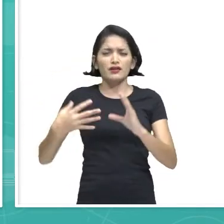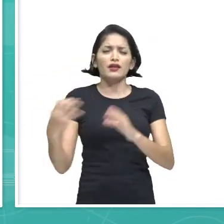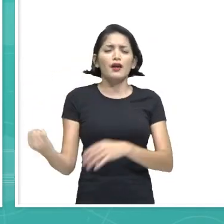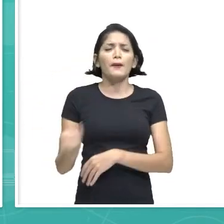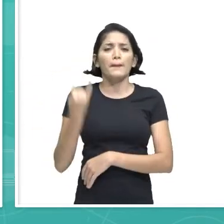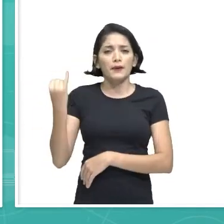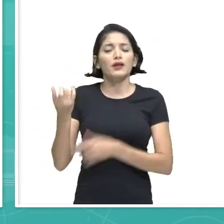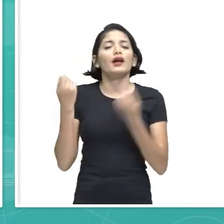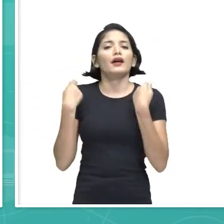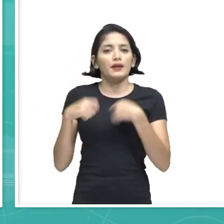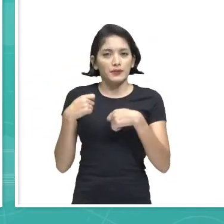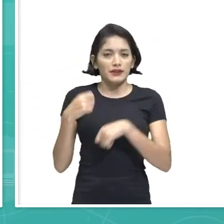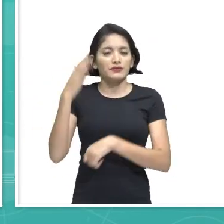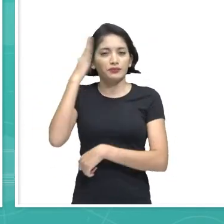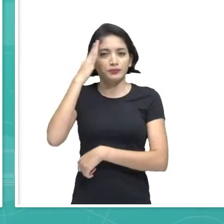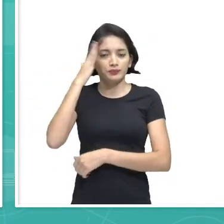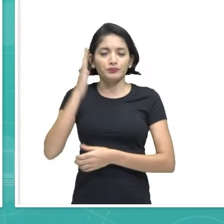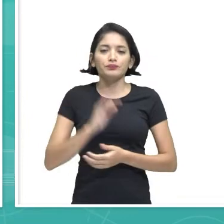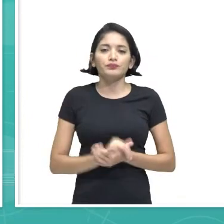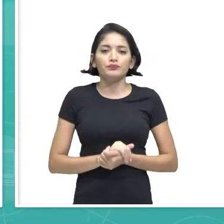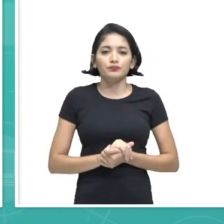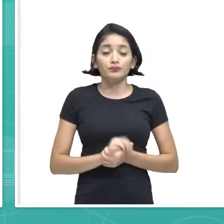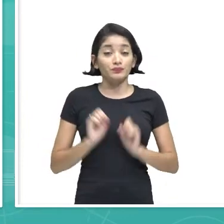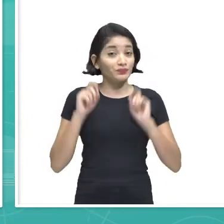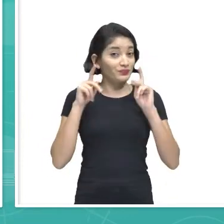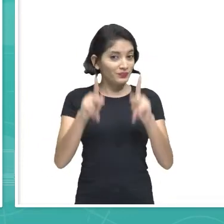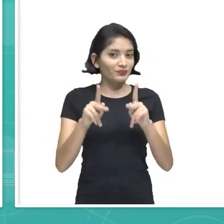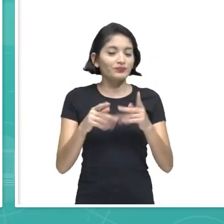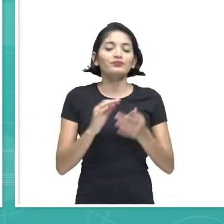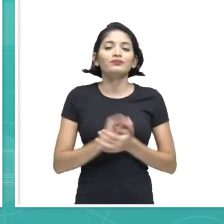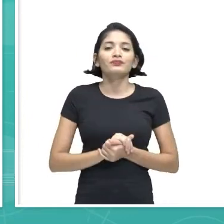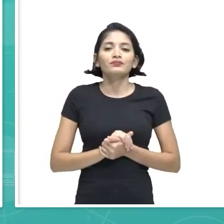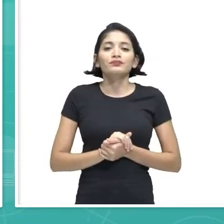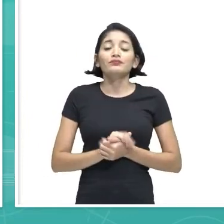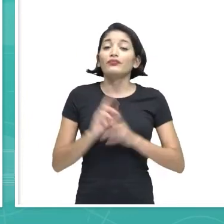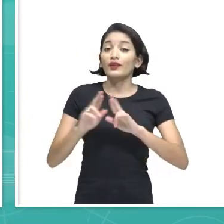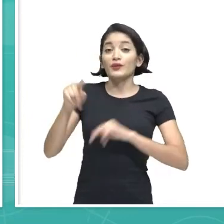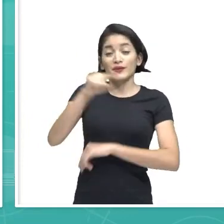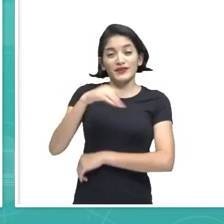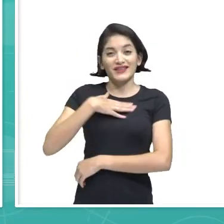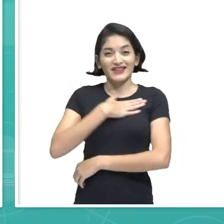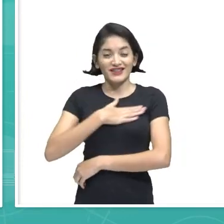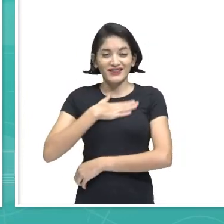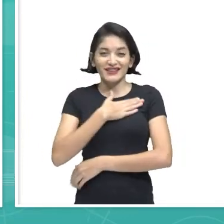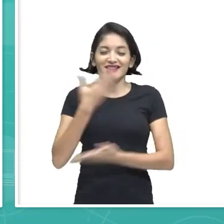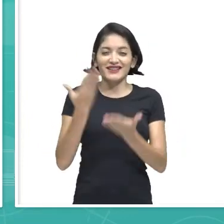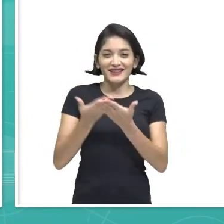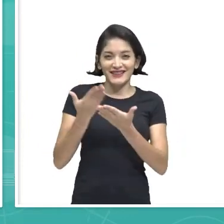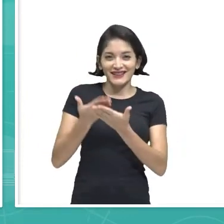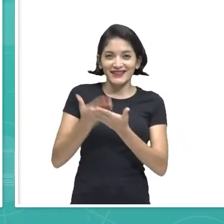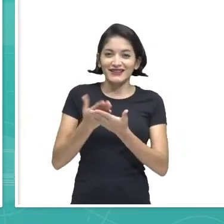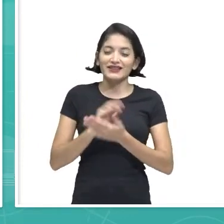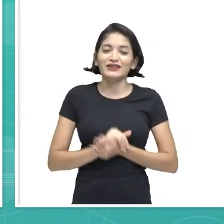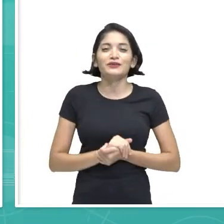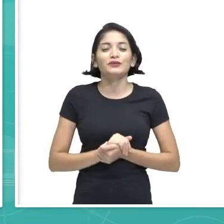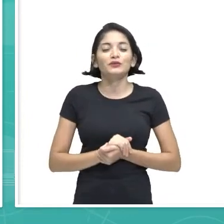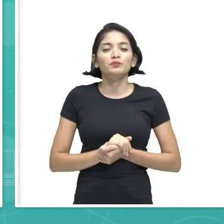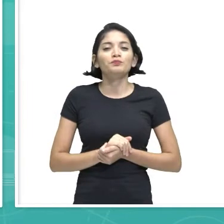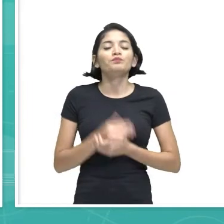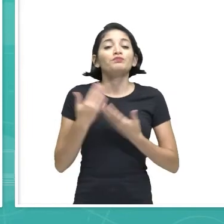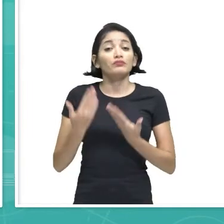que vale a pena conferir. Certo, alunos? Bom, espero que vocês tenham gostado dessa aula, que essa